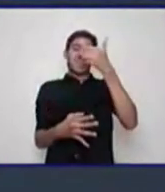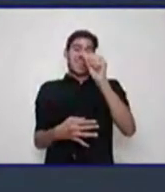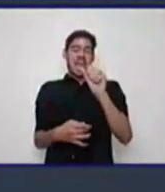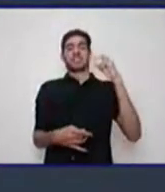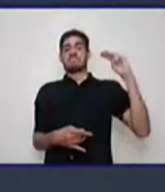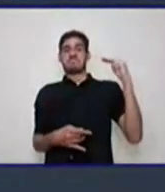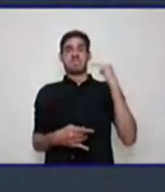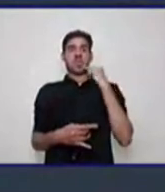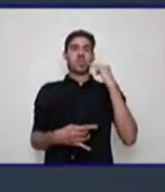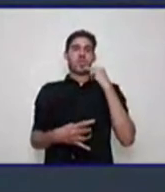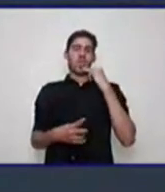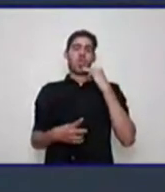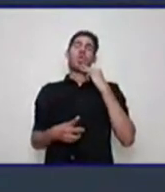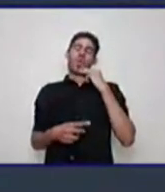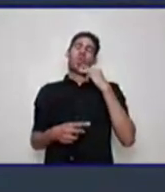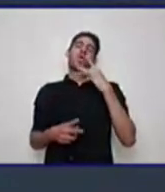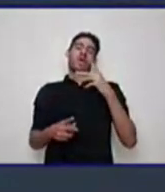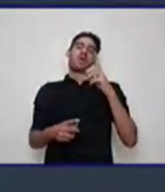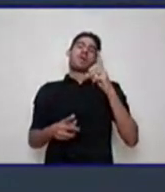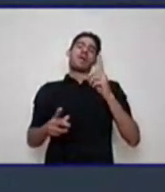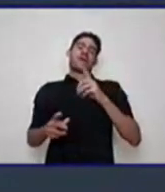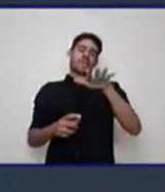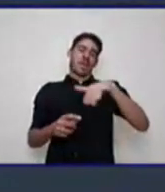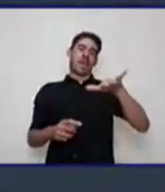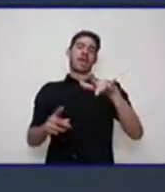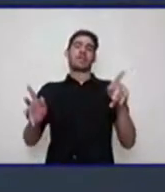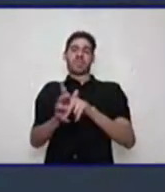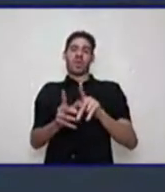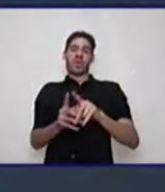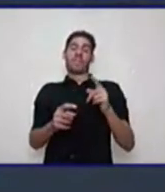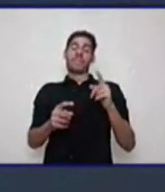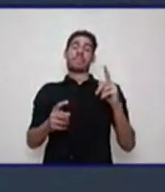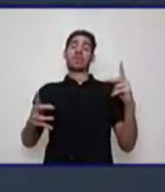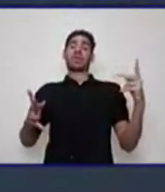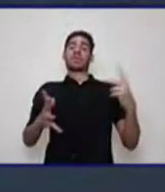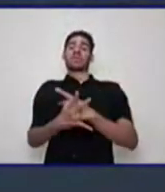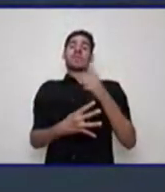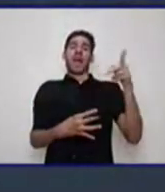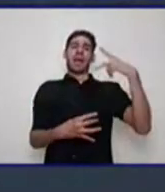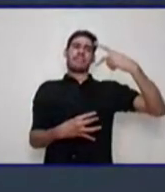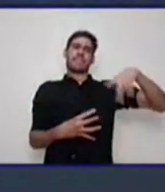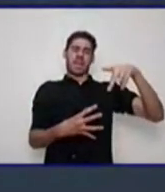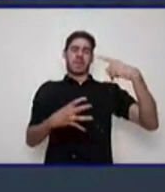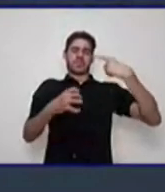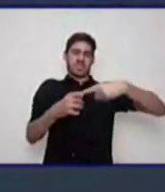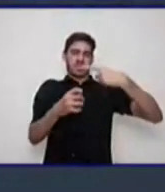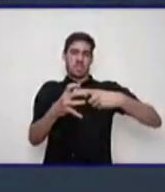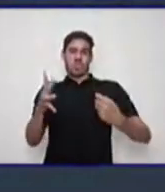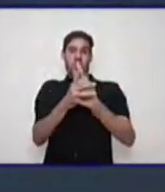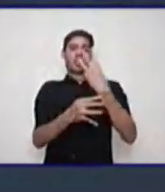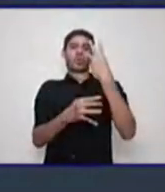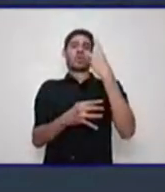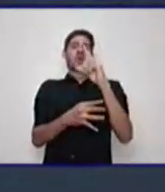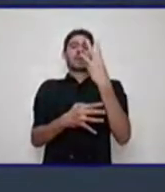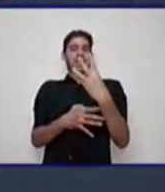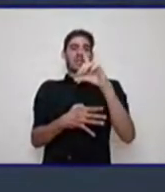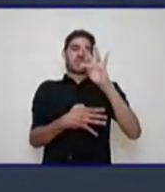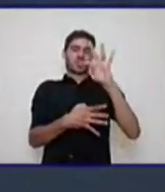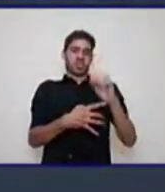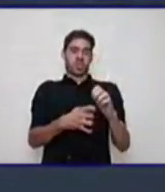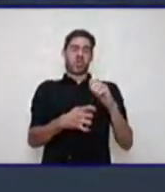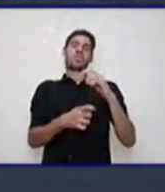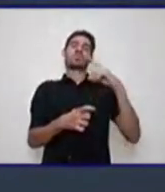A segunda questão de fato é que os três lotes adquiridos lá em Planaltina de Goiás, onde funciona a subsede